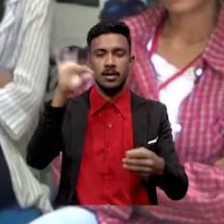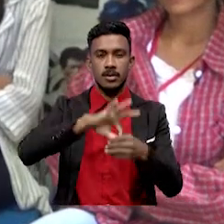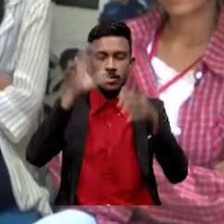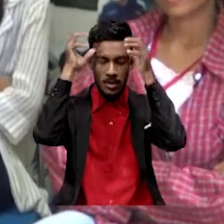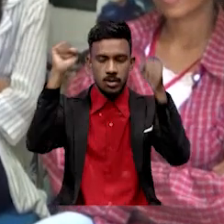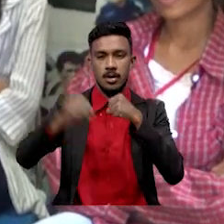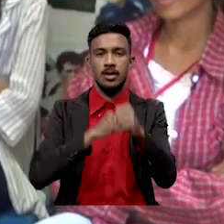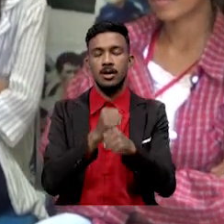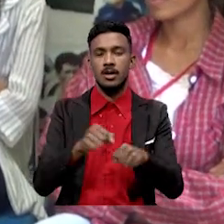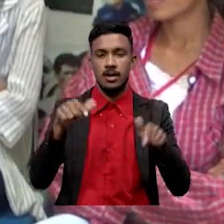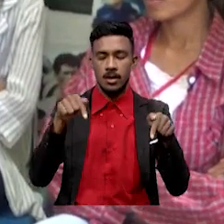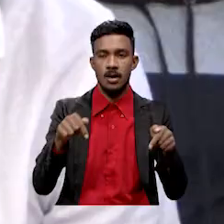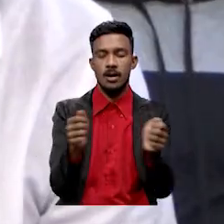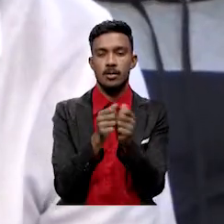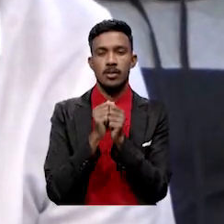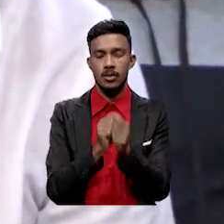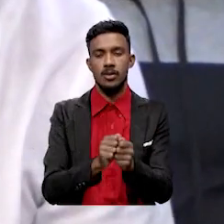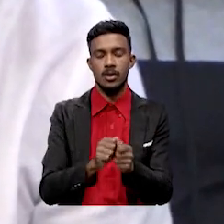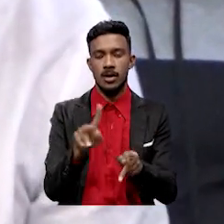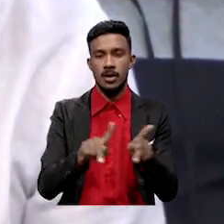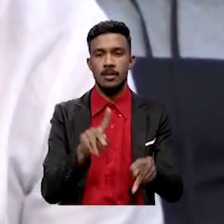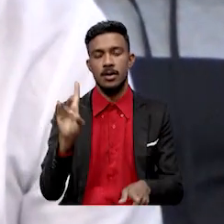né, hamutuk ema na Senur Singhitu,